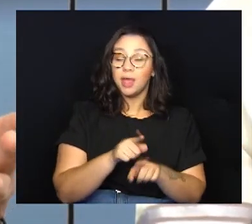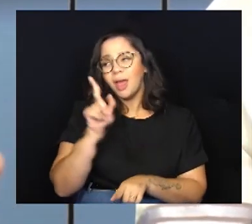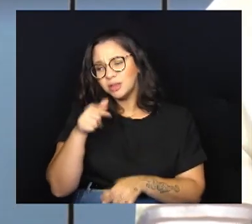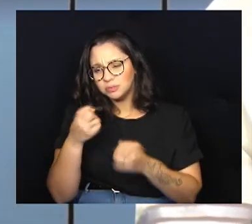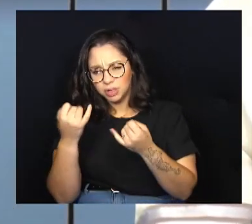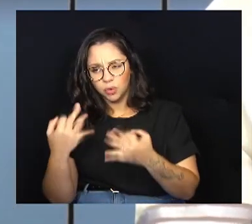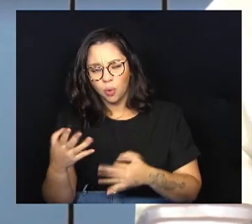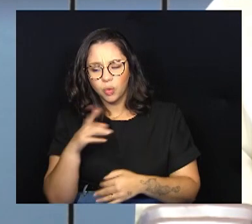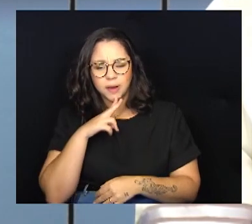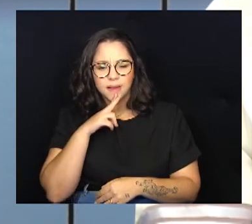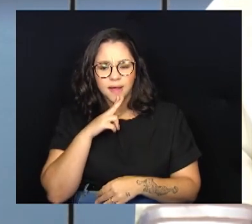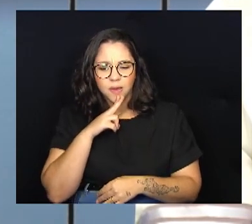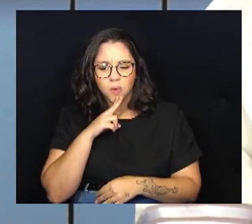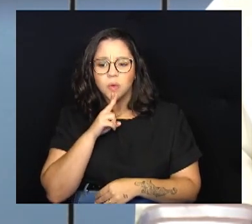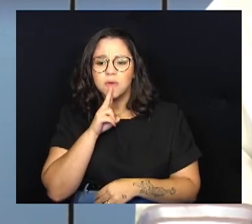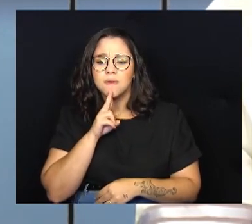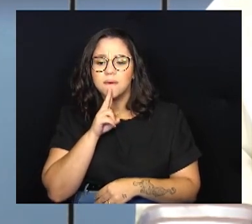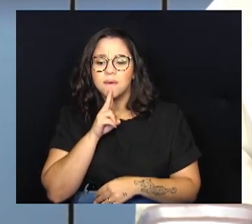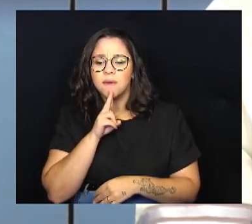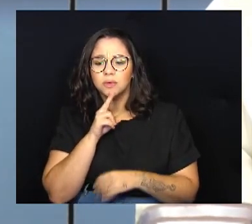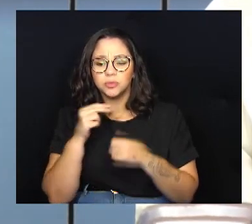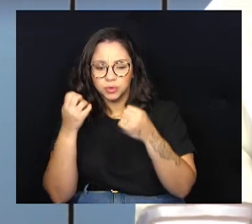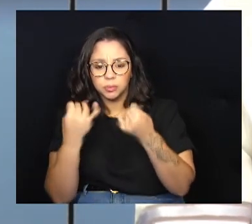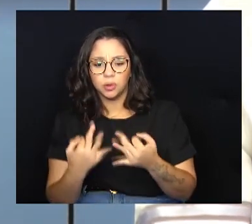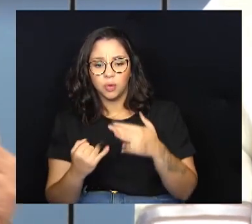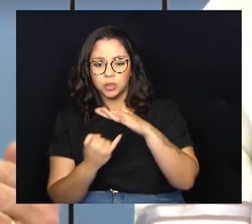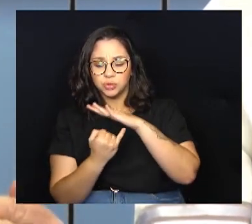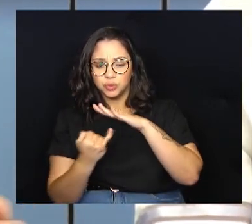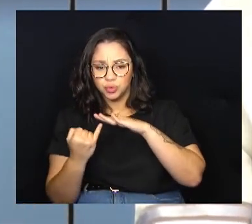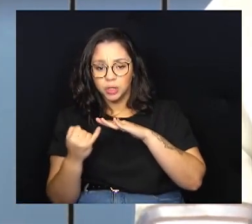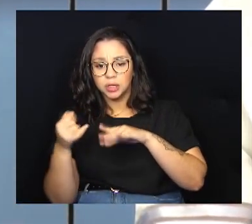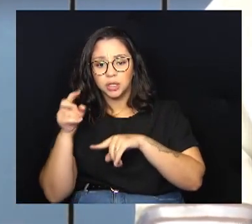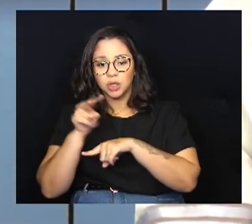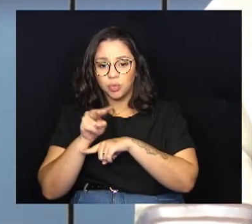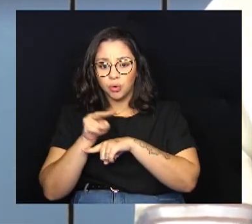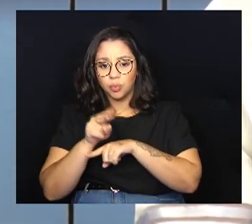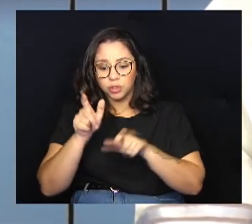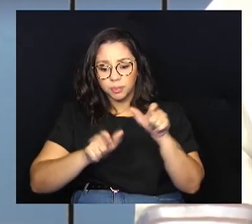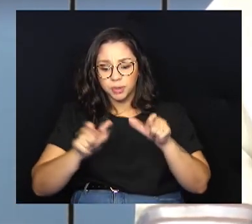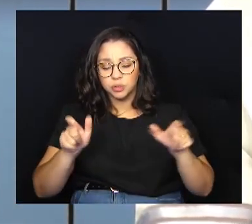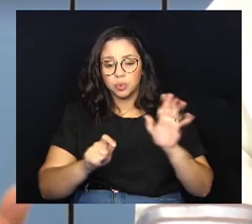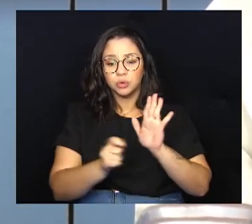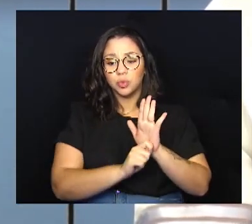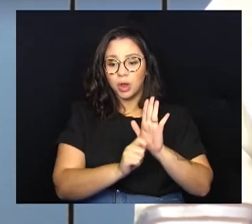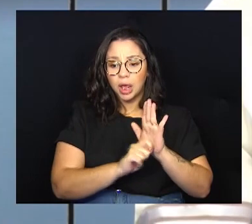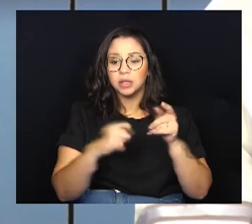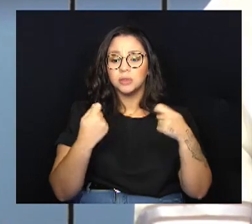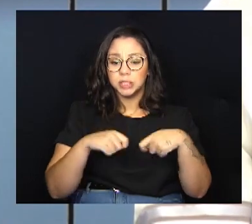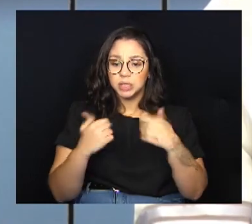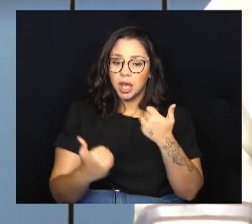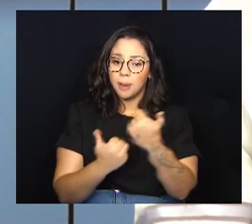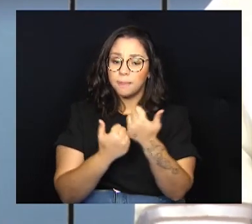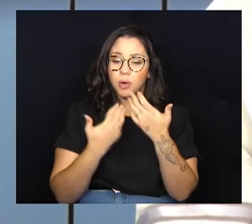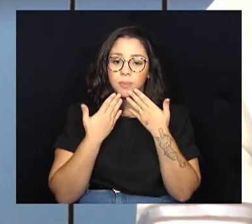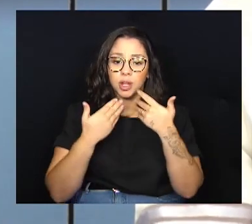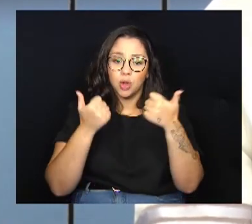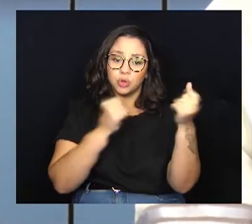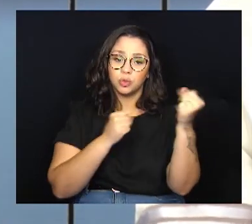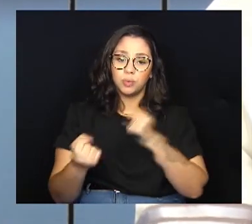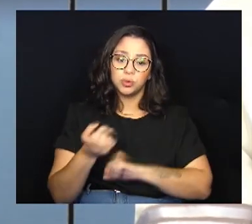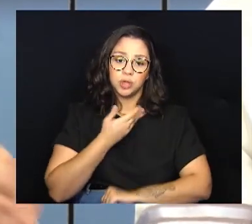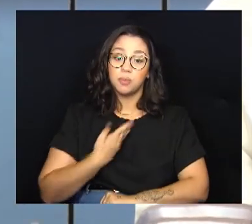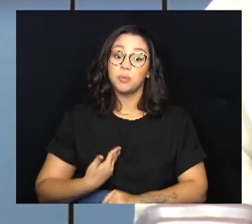municipal de Assistência Social e Direitos Humanos, mas que, em função de um problema pessoal, ela não pôde participar hoje conosco. E a Marilda também